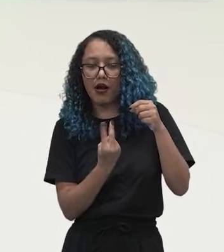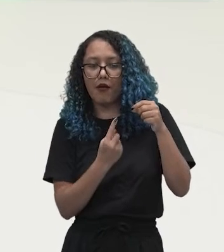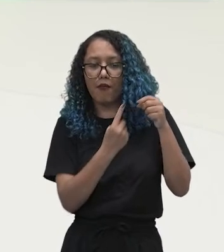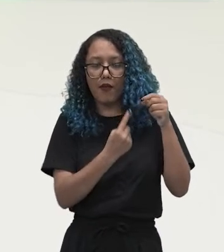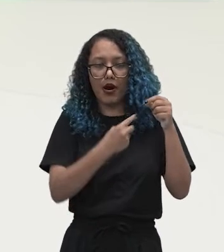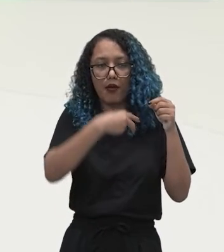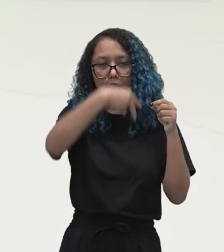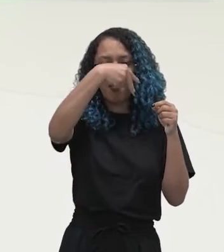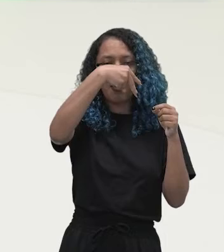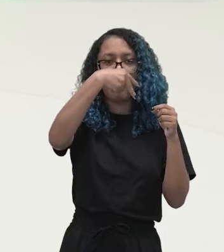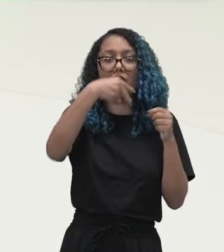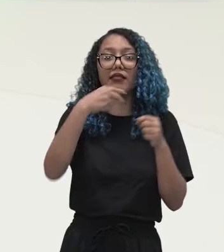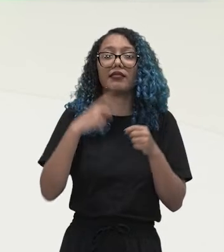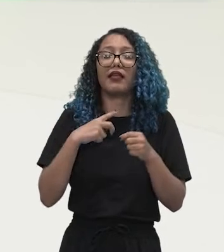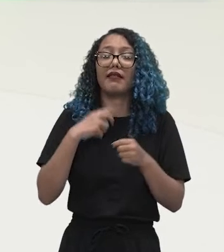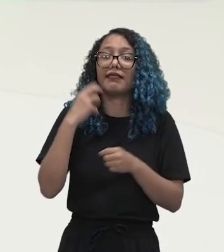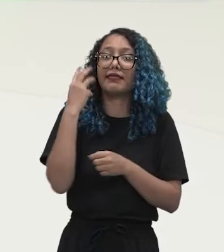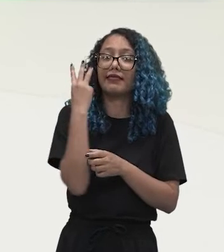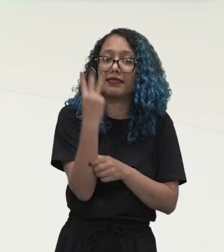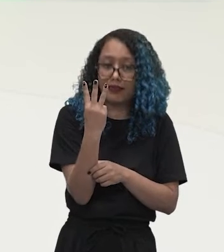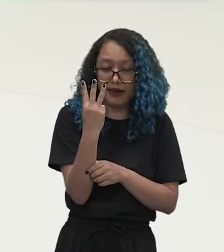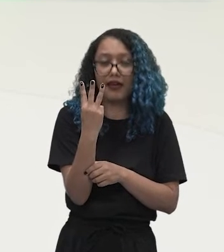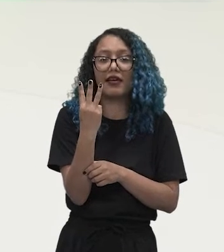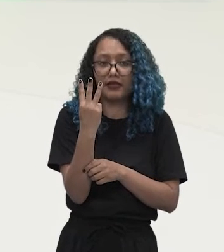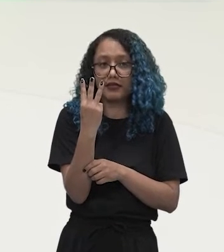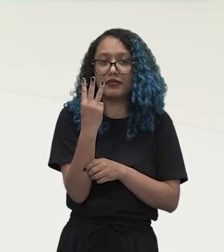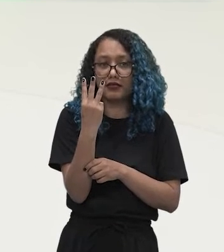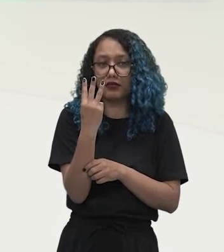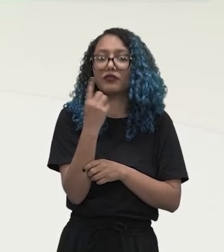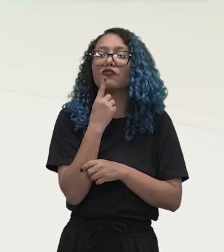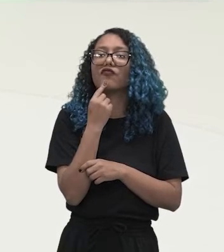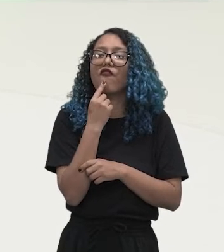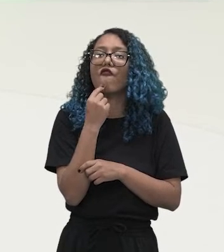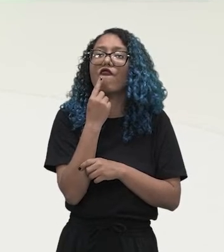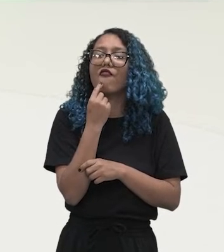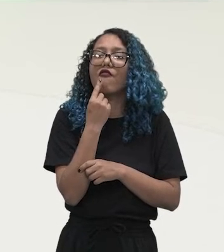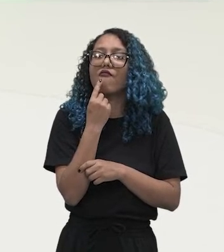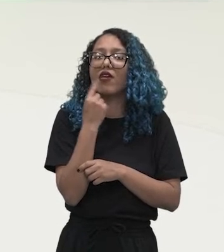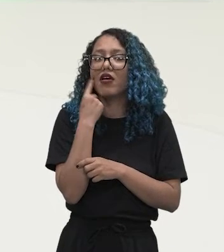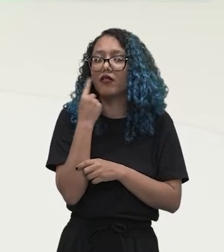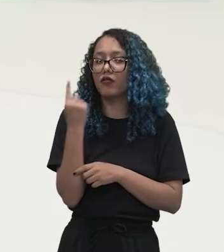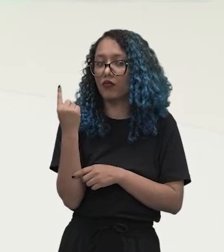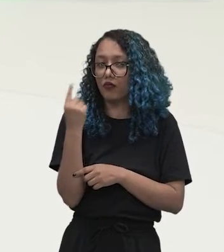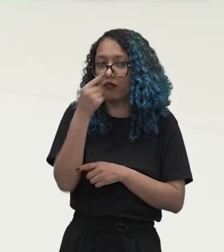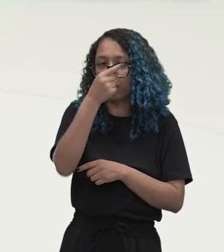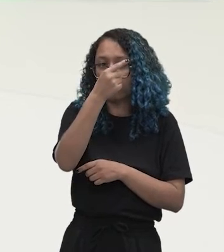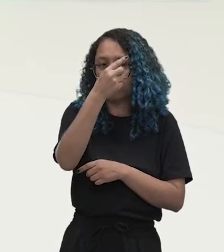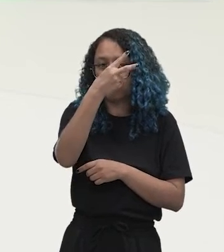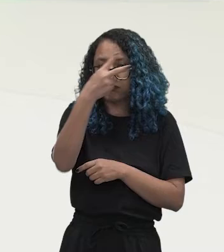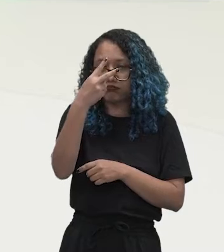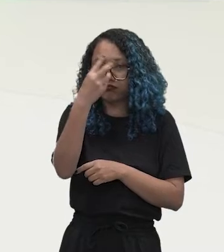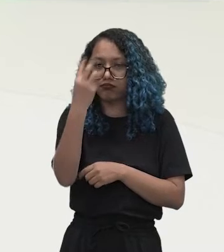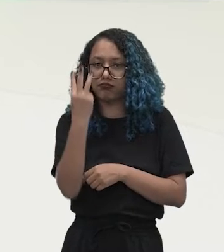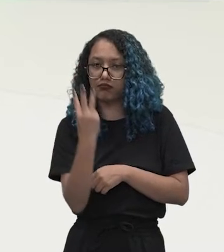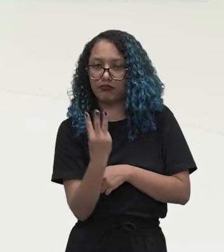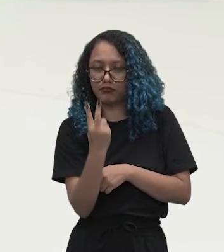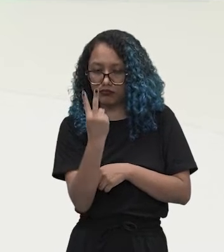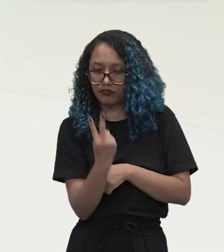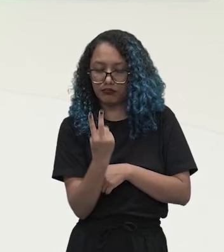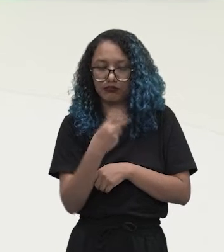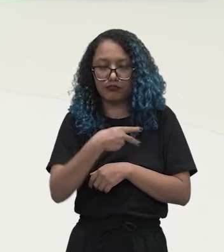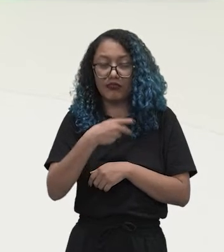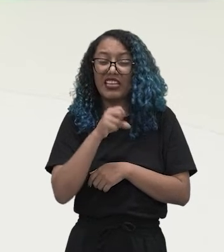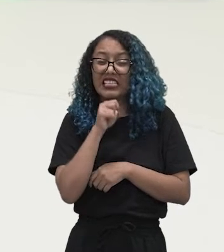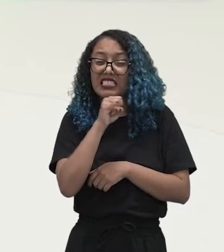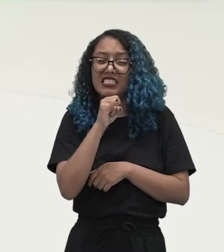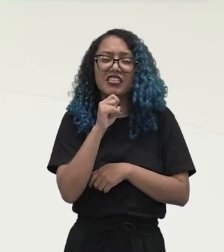dupla simples, tem 3, são esses tracinhos em vermelho, certo? É uma cadeia aromática. Se não for